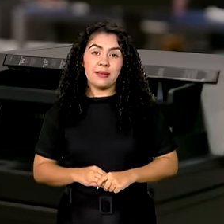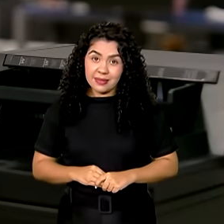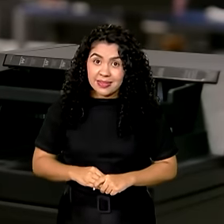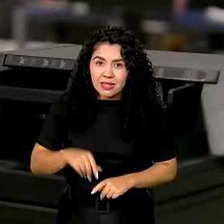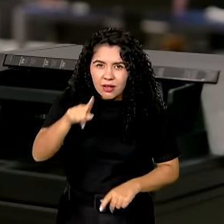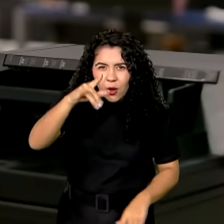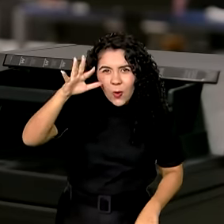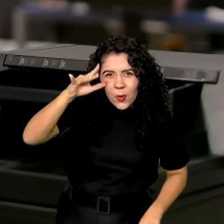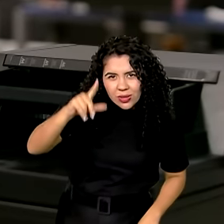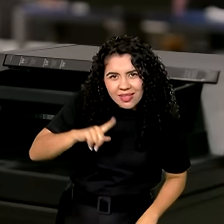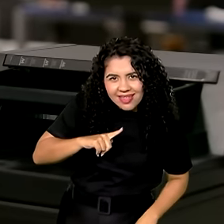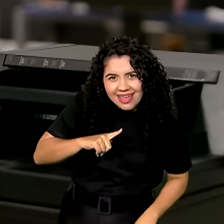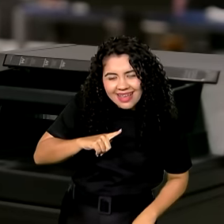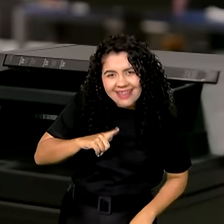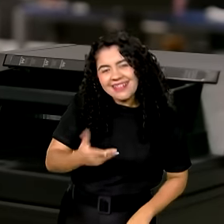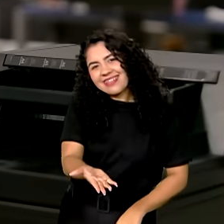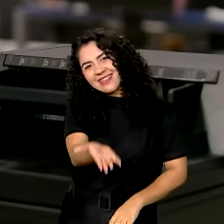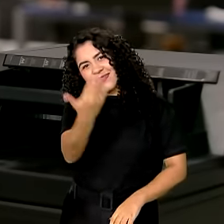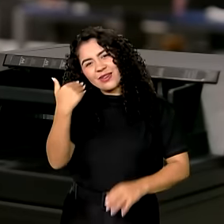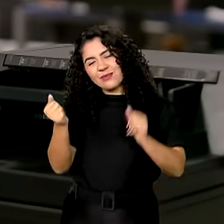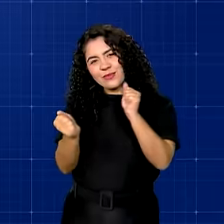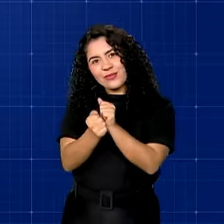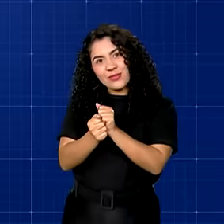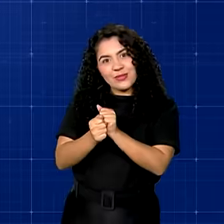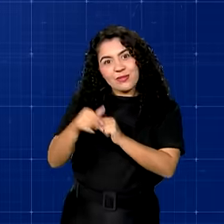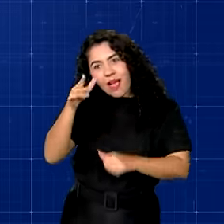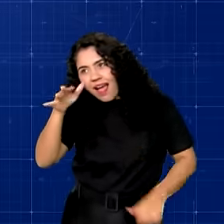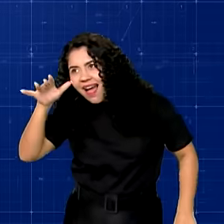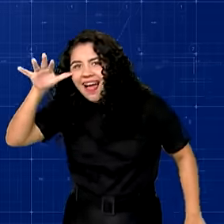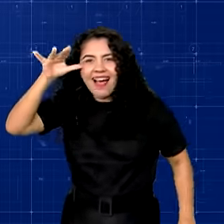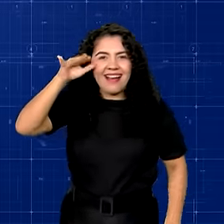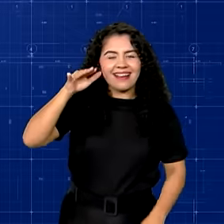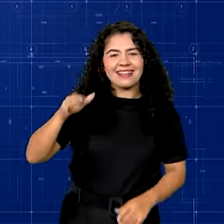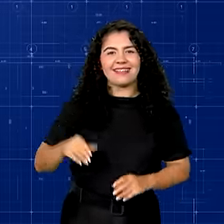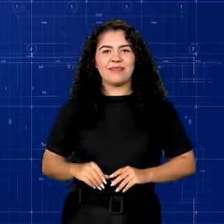Ficou curioso? Então vem navegar nessa comigo.